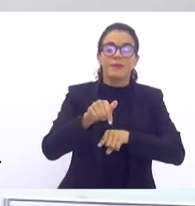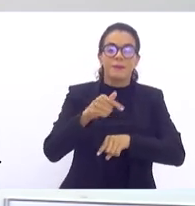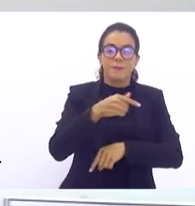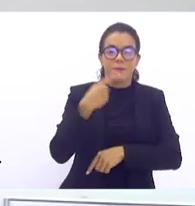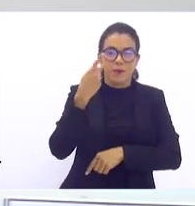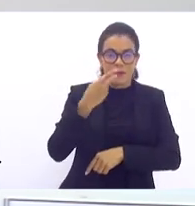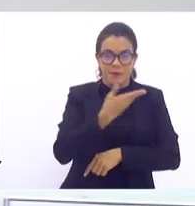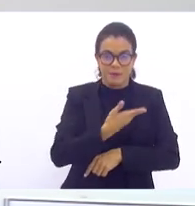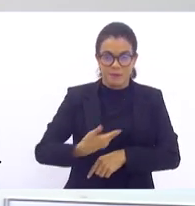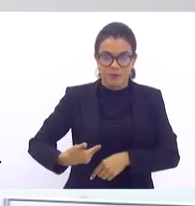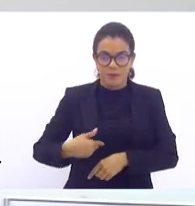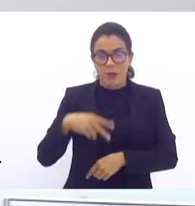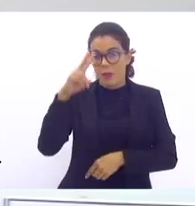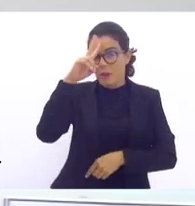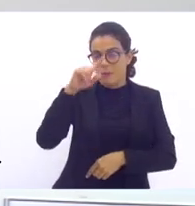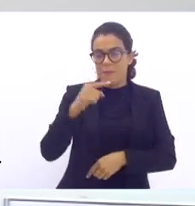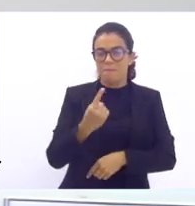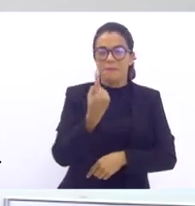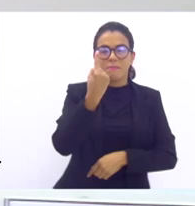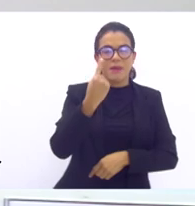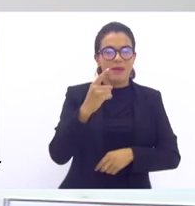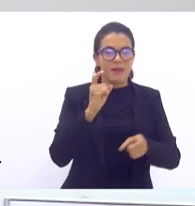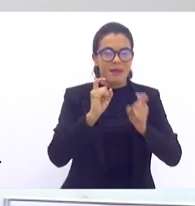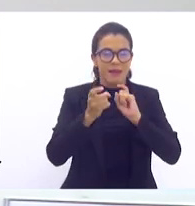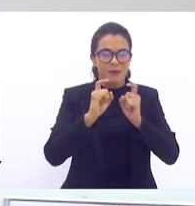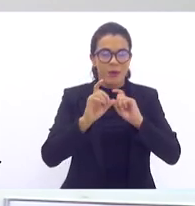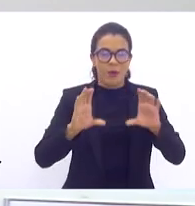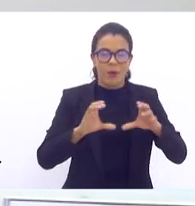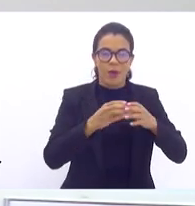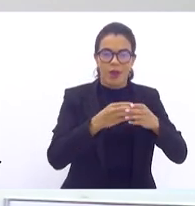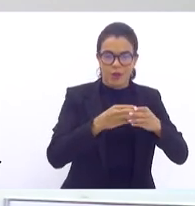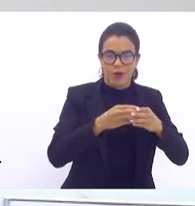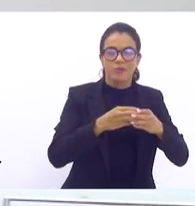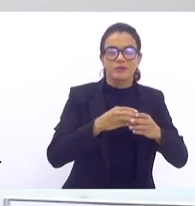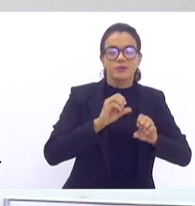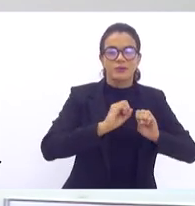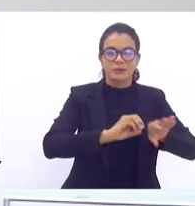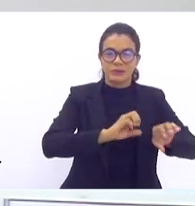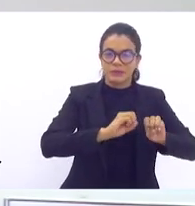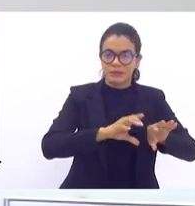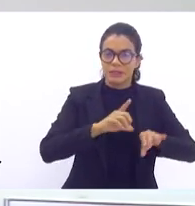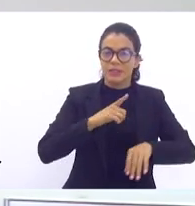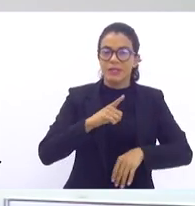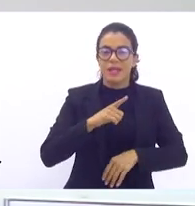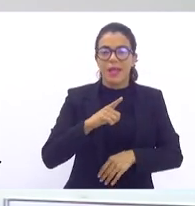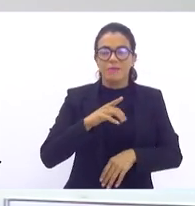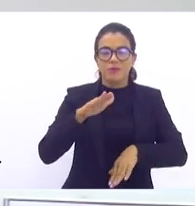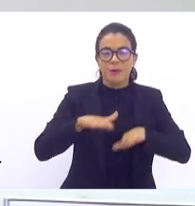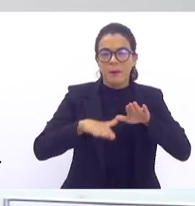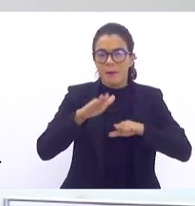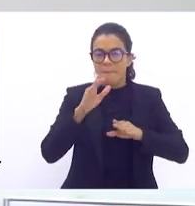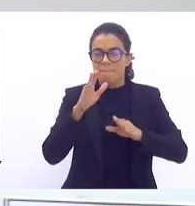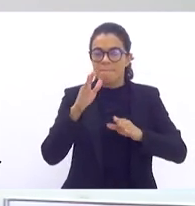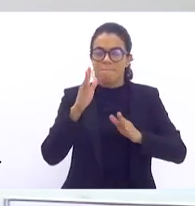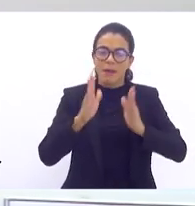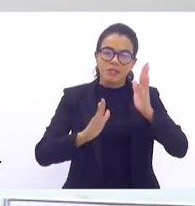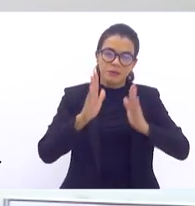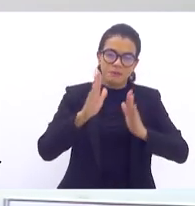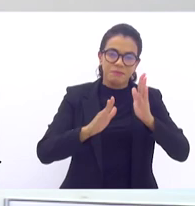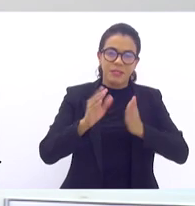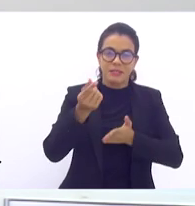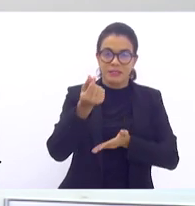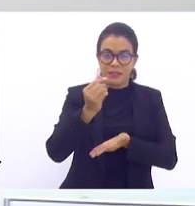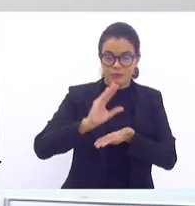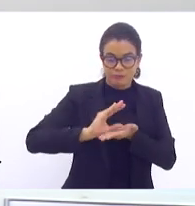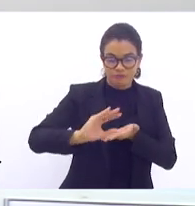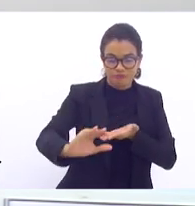inclusive na primeira reunião de educação hoje nós temos um per capita de recursos